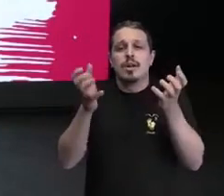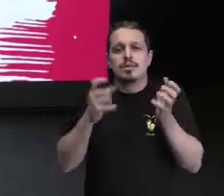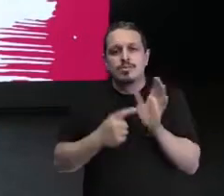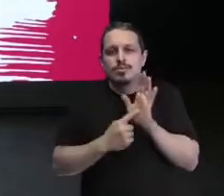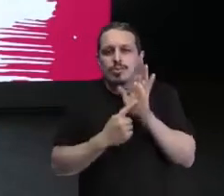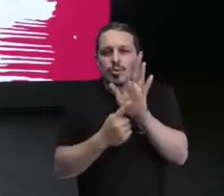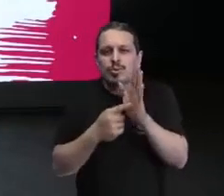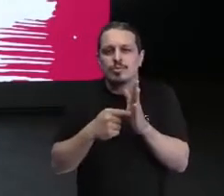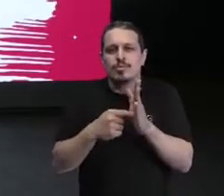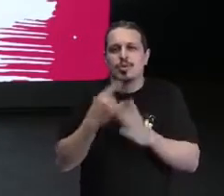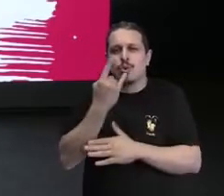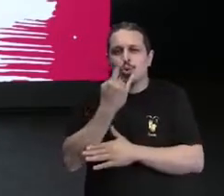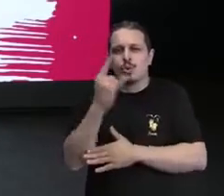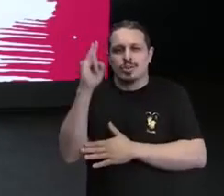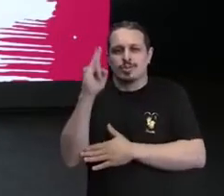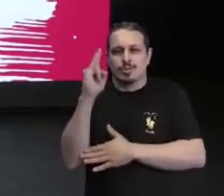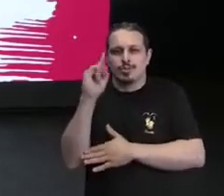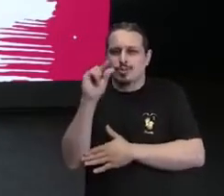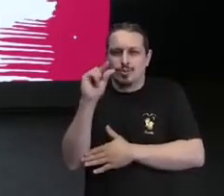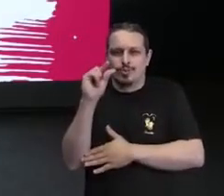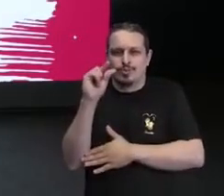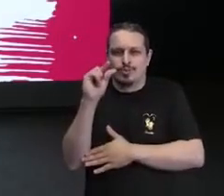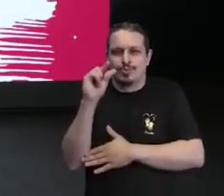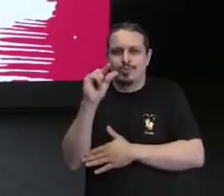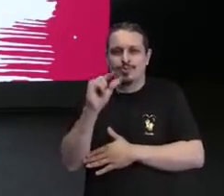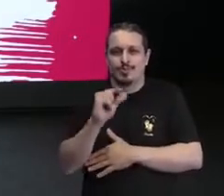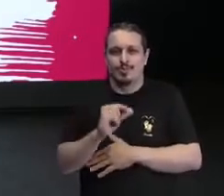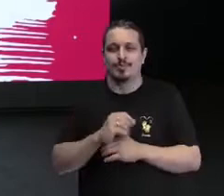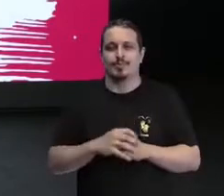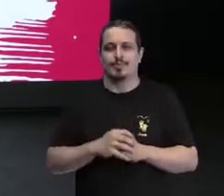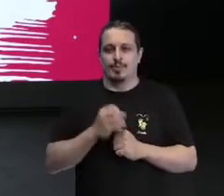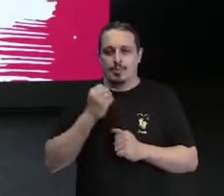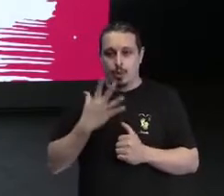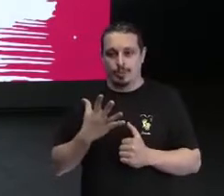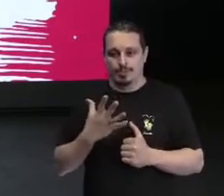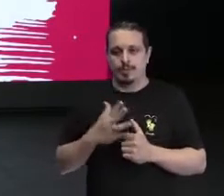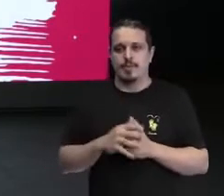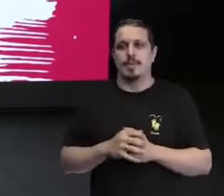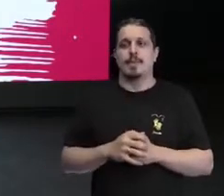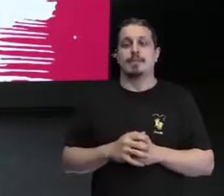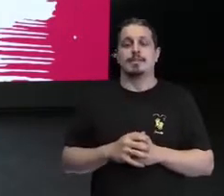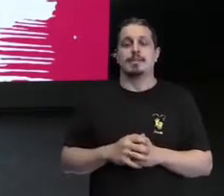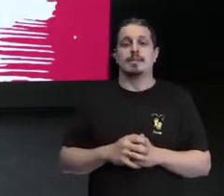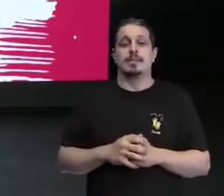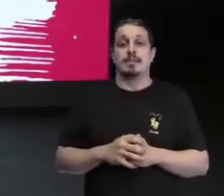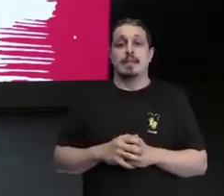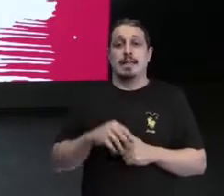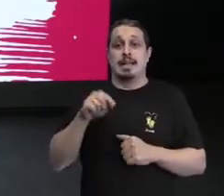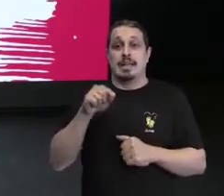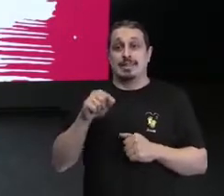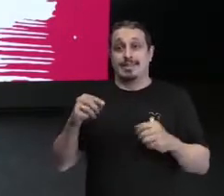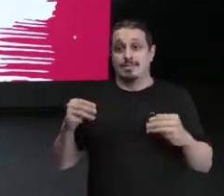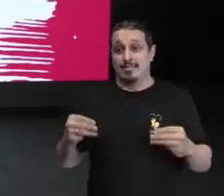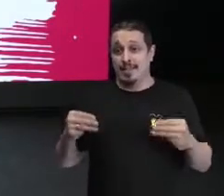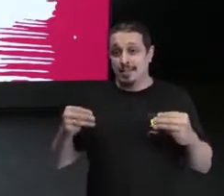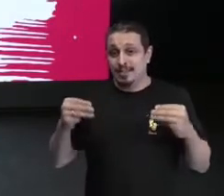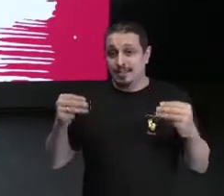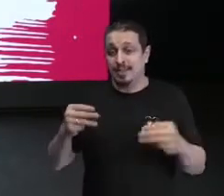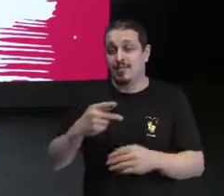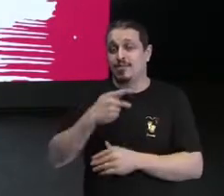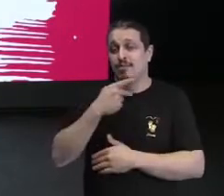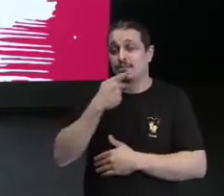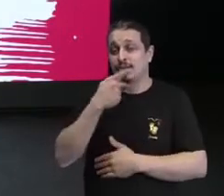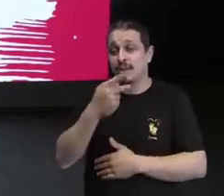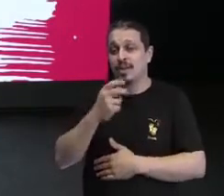em tempos em que um ministro de Estado vai a público, abre a sua boca